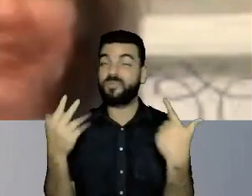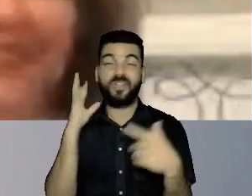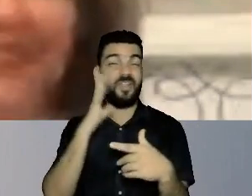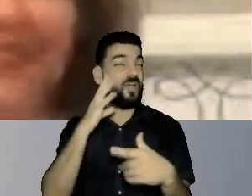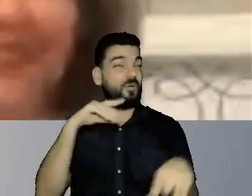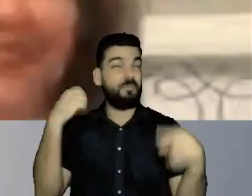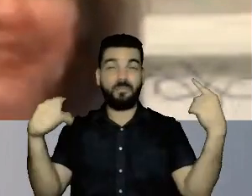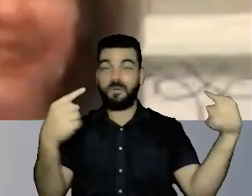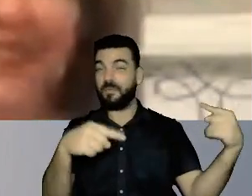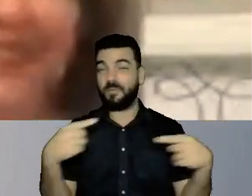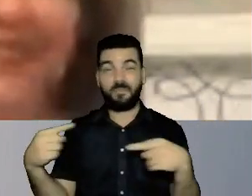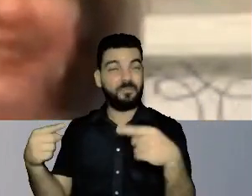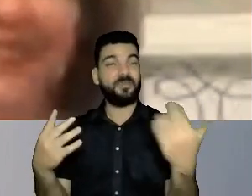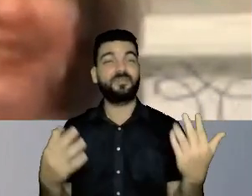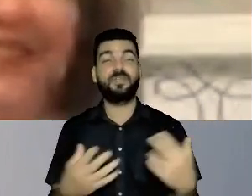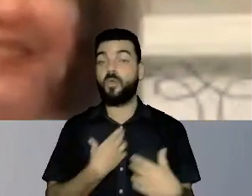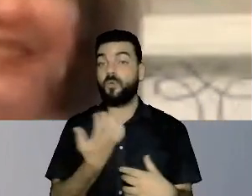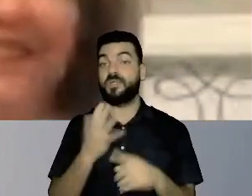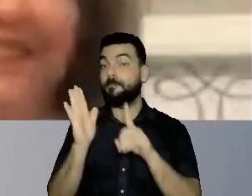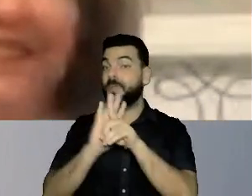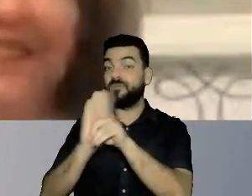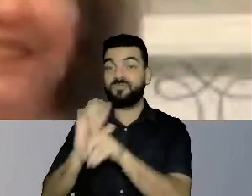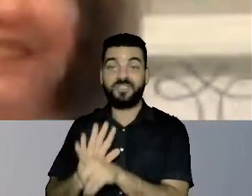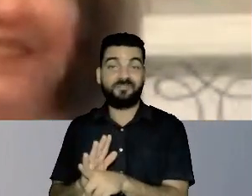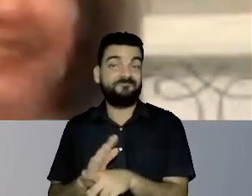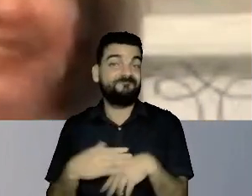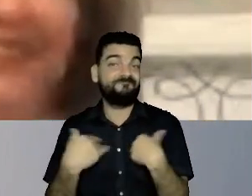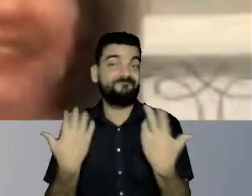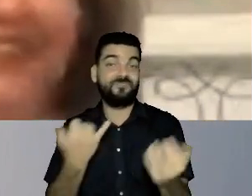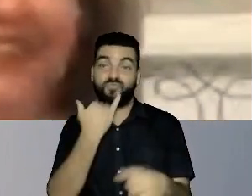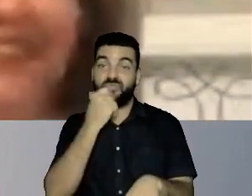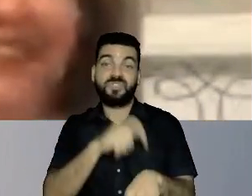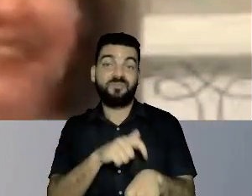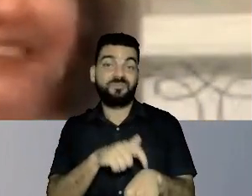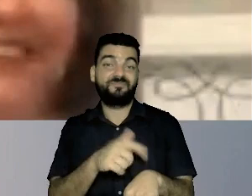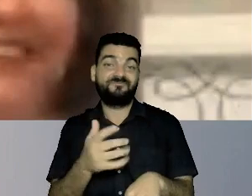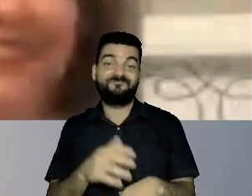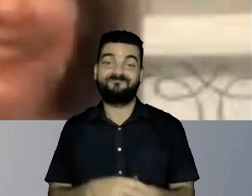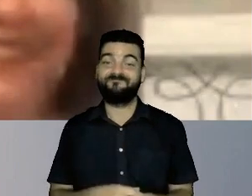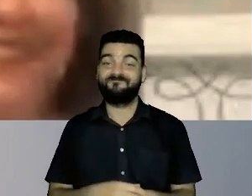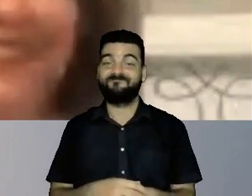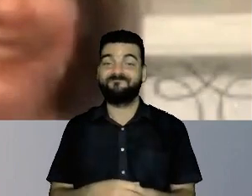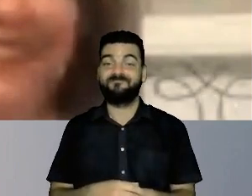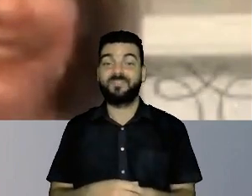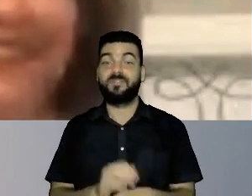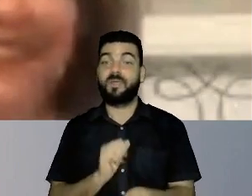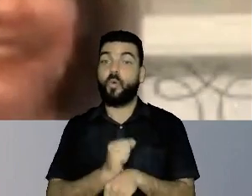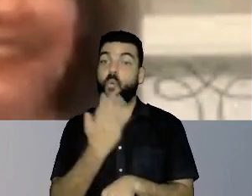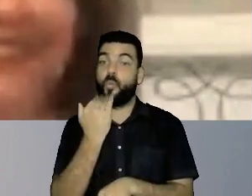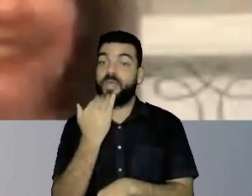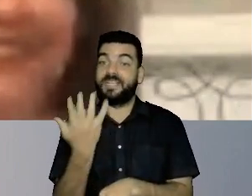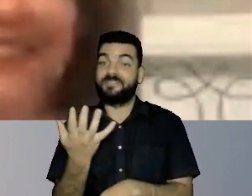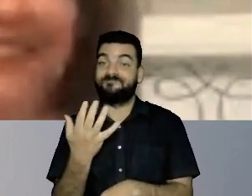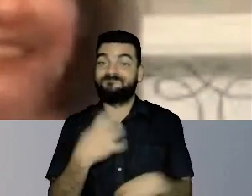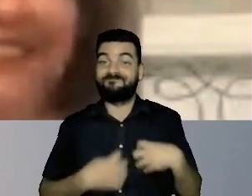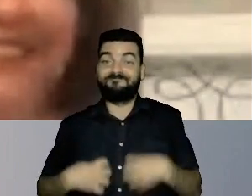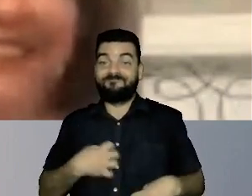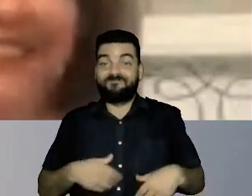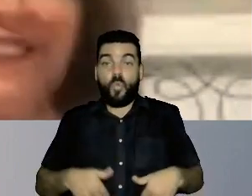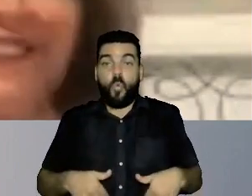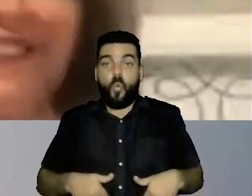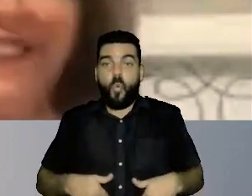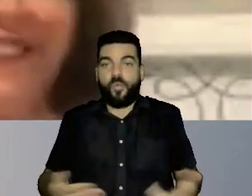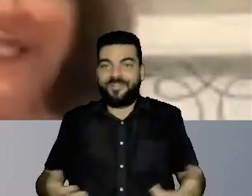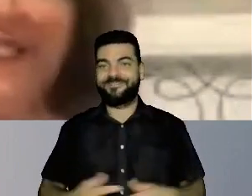todos. E eu sinto muito ter que interromper esse debate, porque tem tanta coisa para falar, eu teria tanta coisa para perguntar